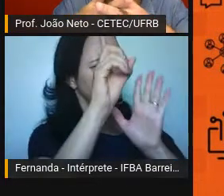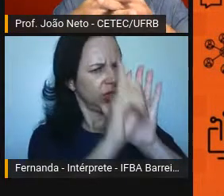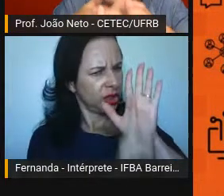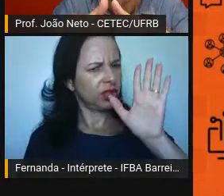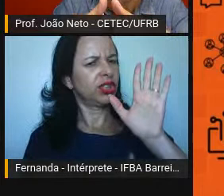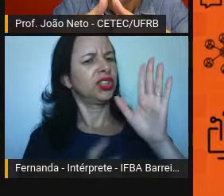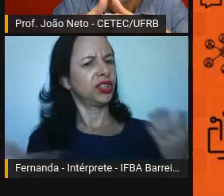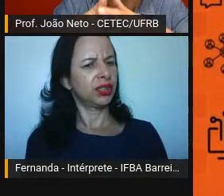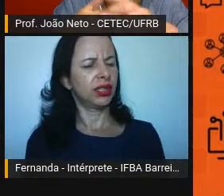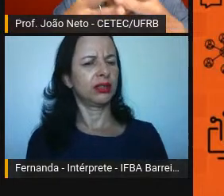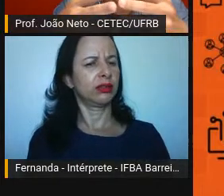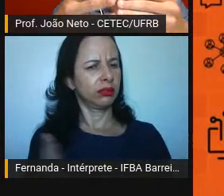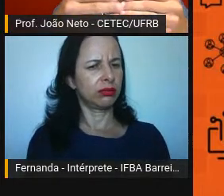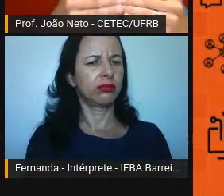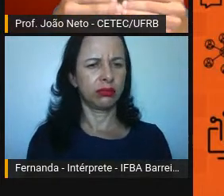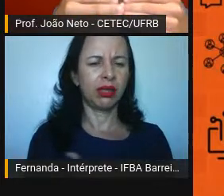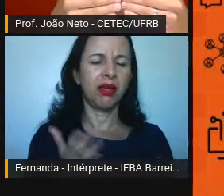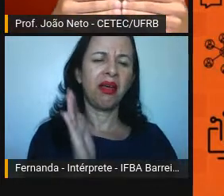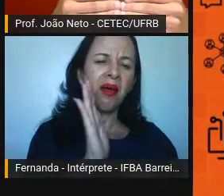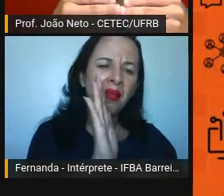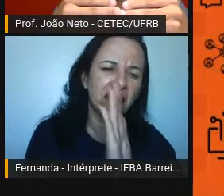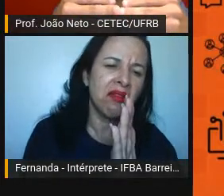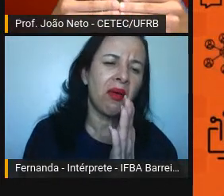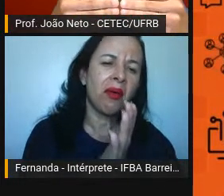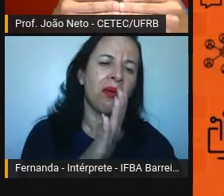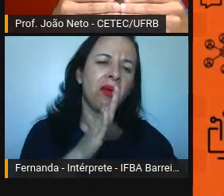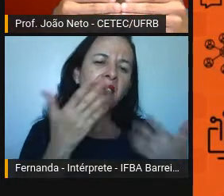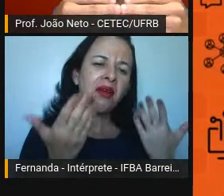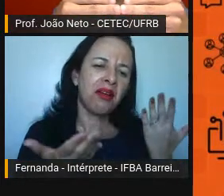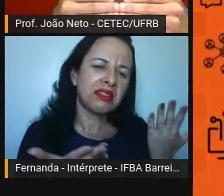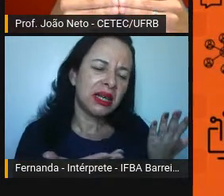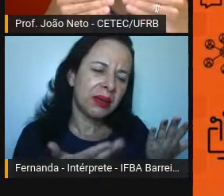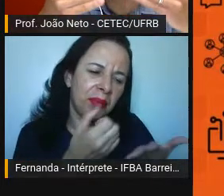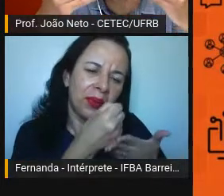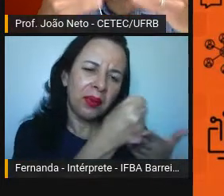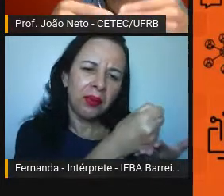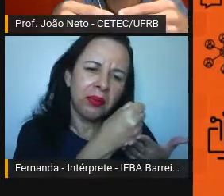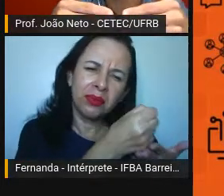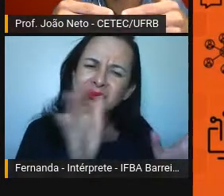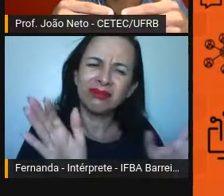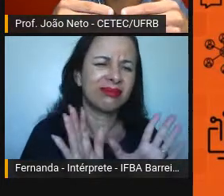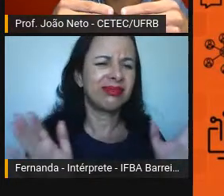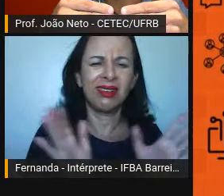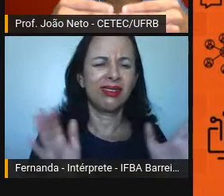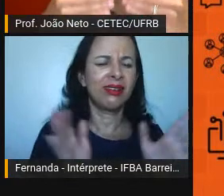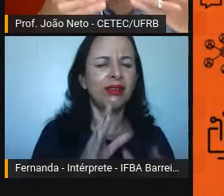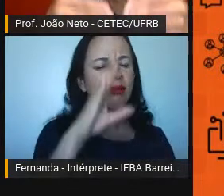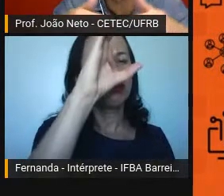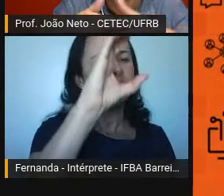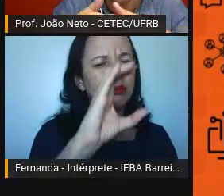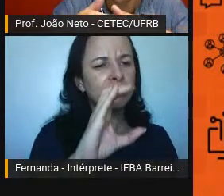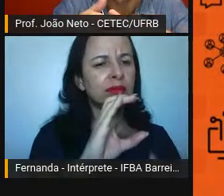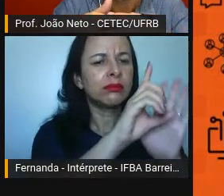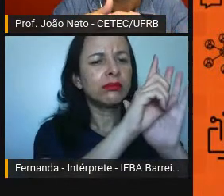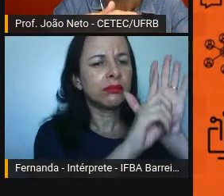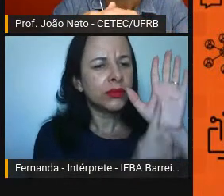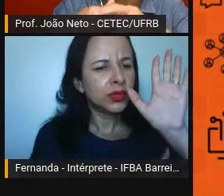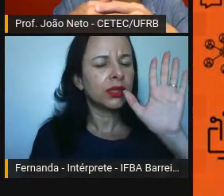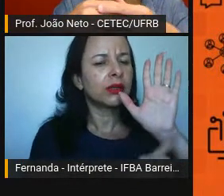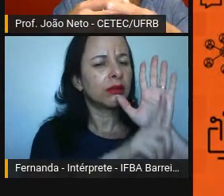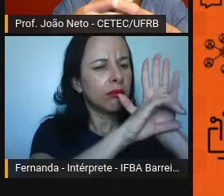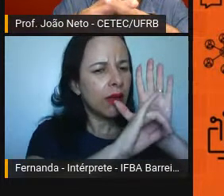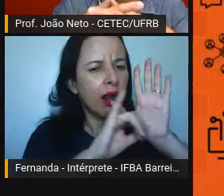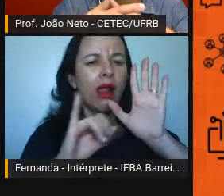Mas é uma necessidade é realmente nesse é uma questão de do cidadão é um direito do